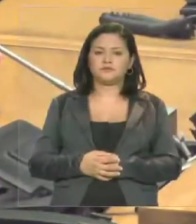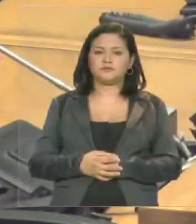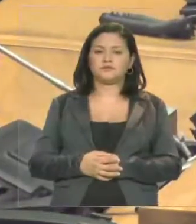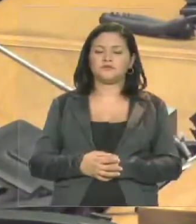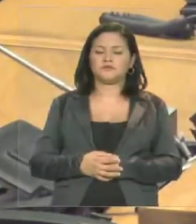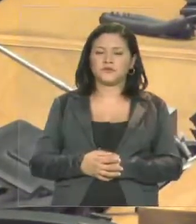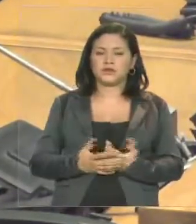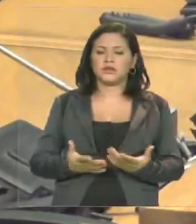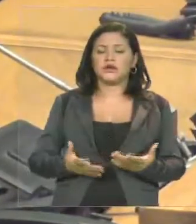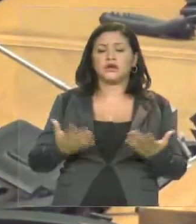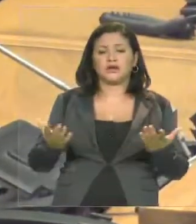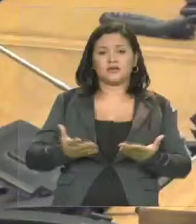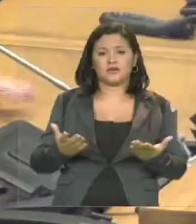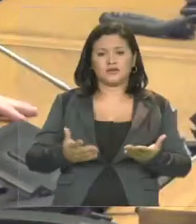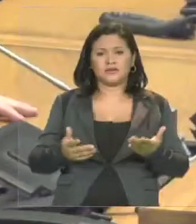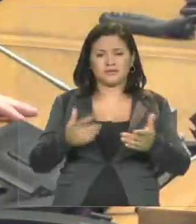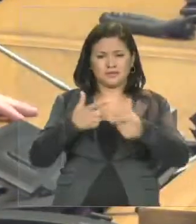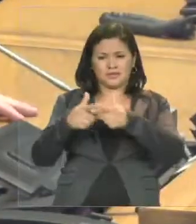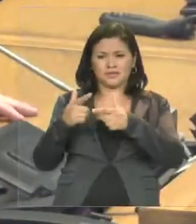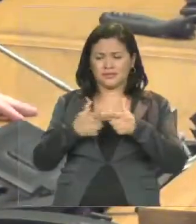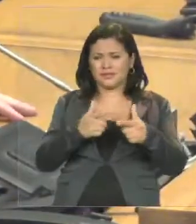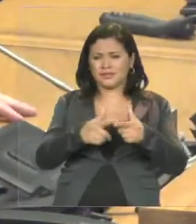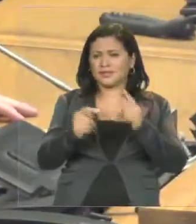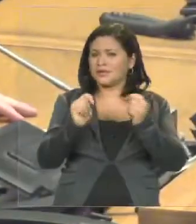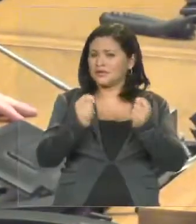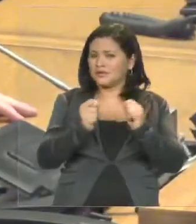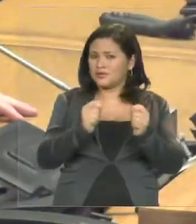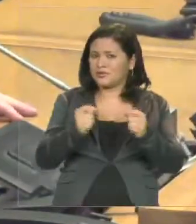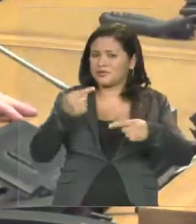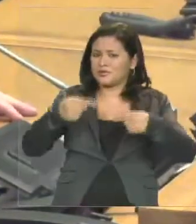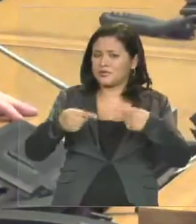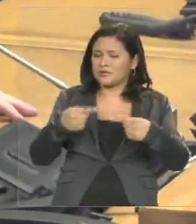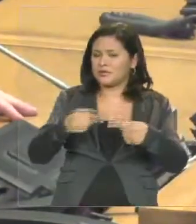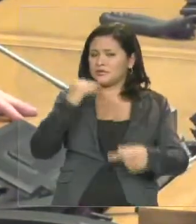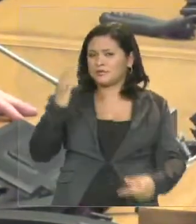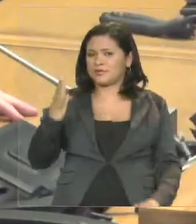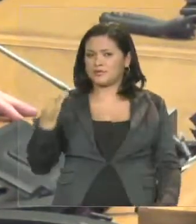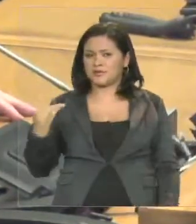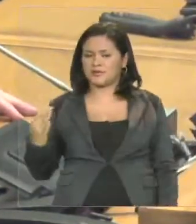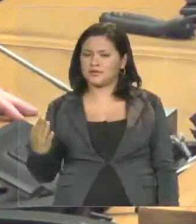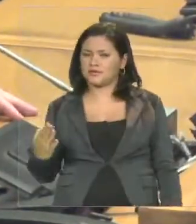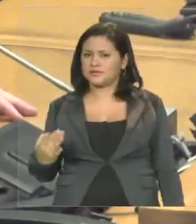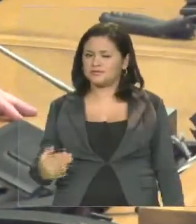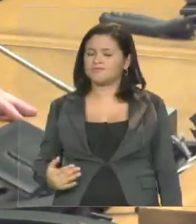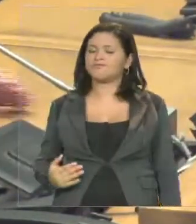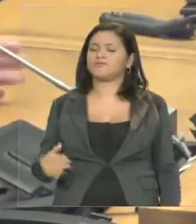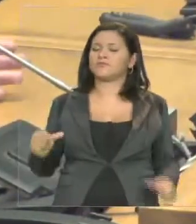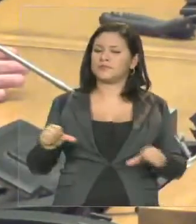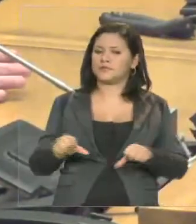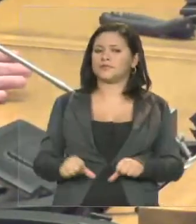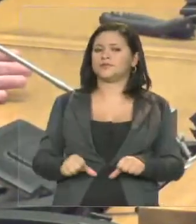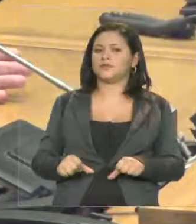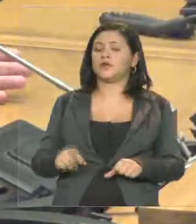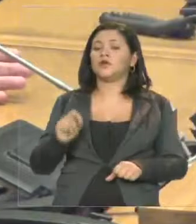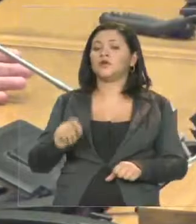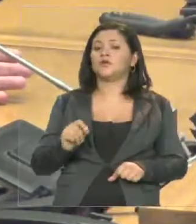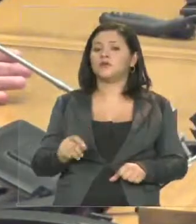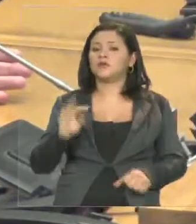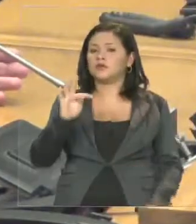da Previdência, que isso que o governo federal, o presidente Temer quer fazer com o país, é um verdadeiro